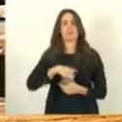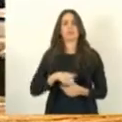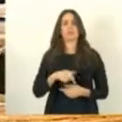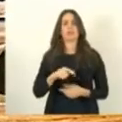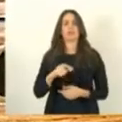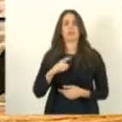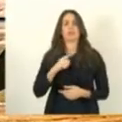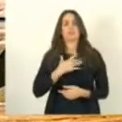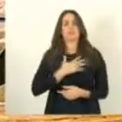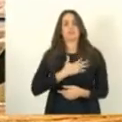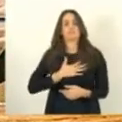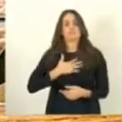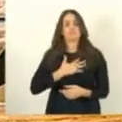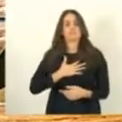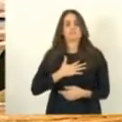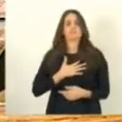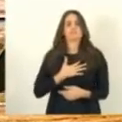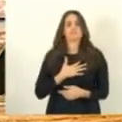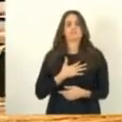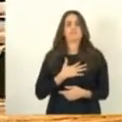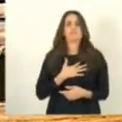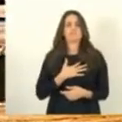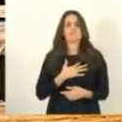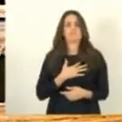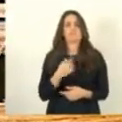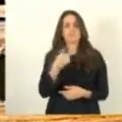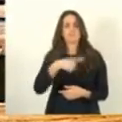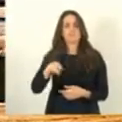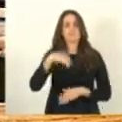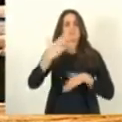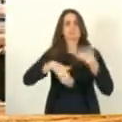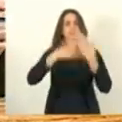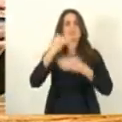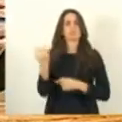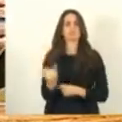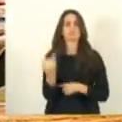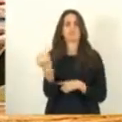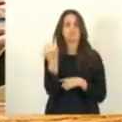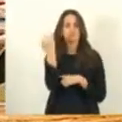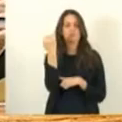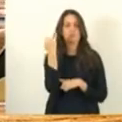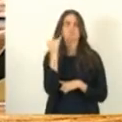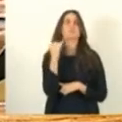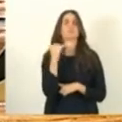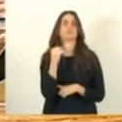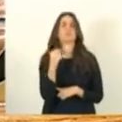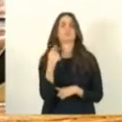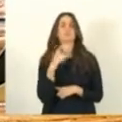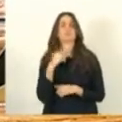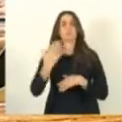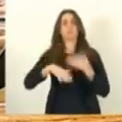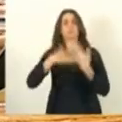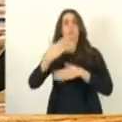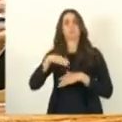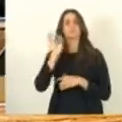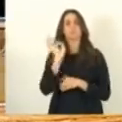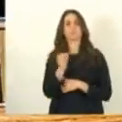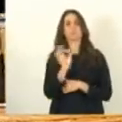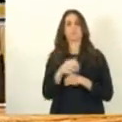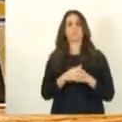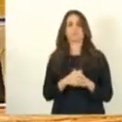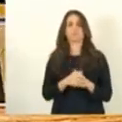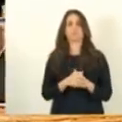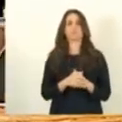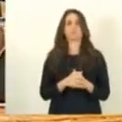a nossa satisfação, o crescimento de vocês é importante, houve esse crescimento, e